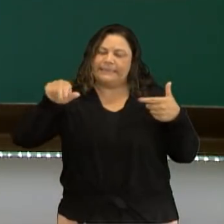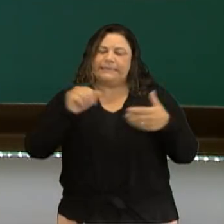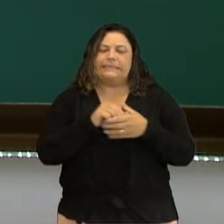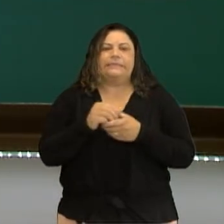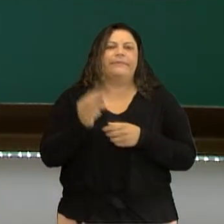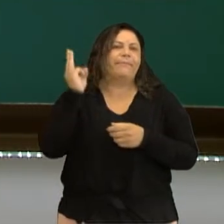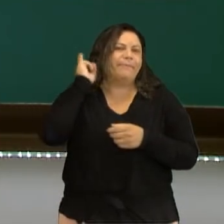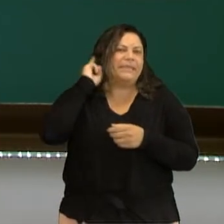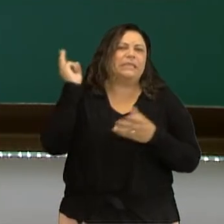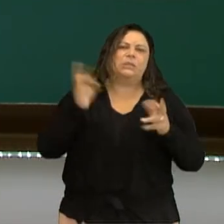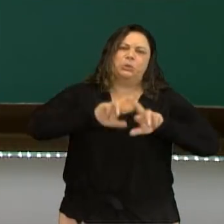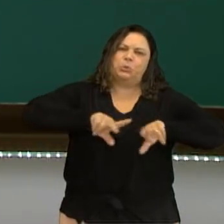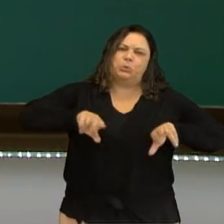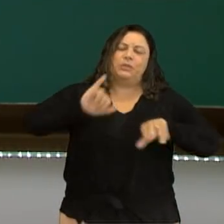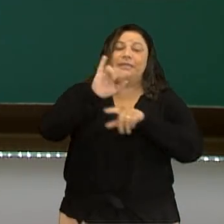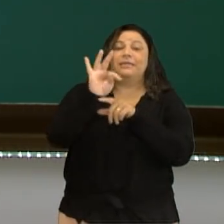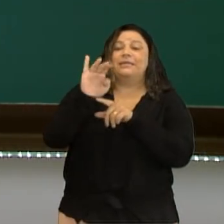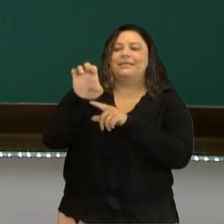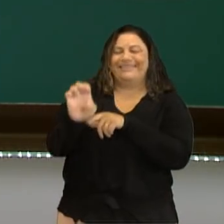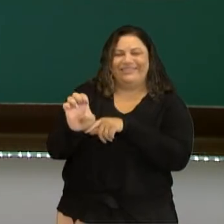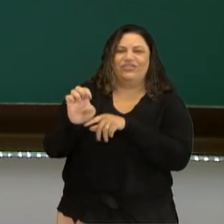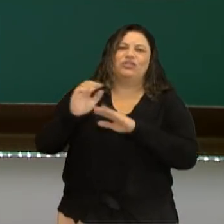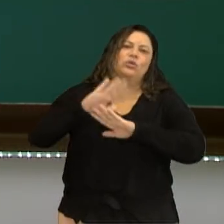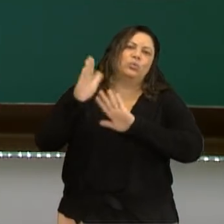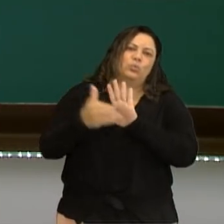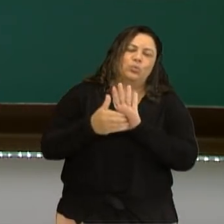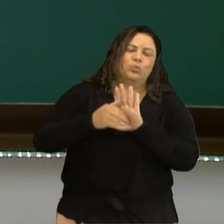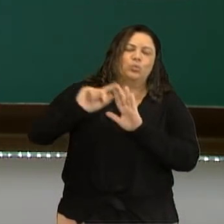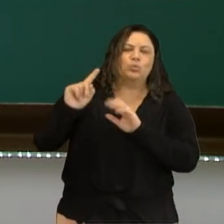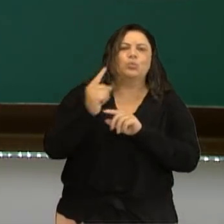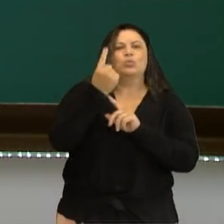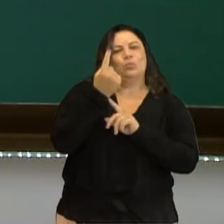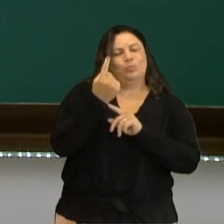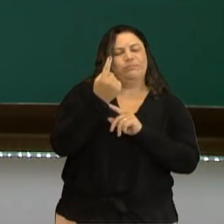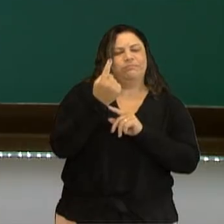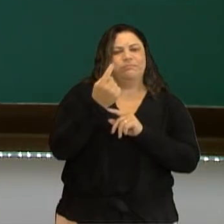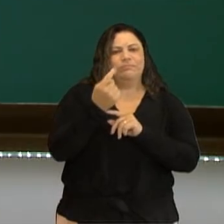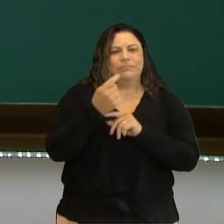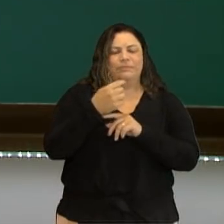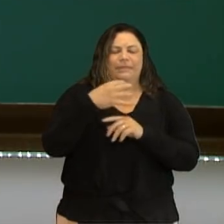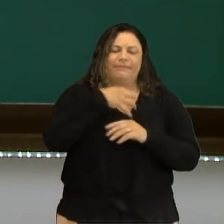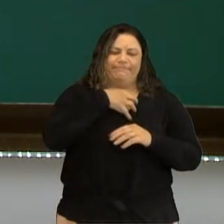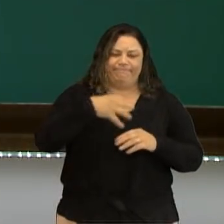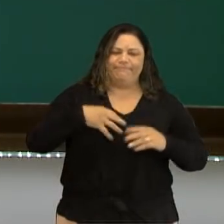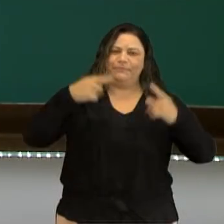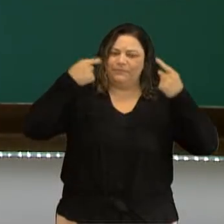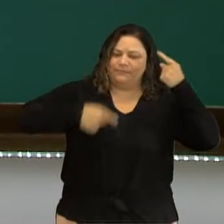tudo que termina com ite é uma infecção em algumas regiões do corpo, né? Na região da